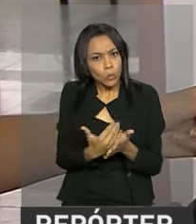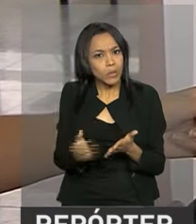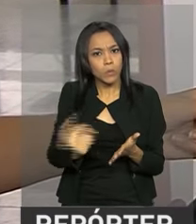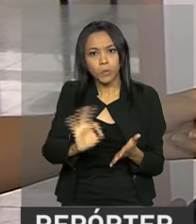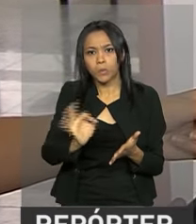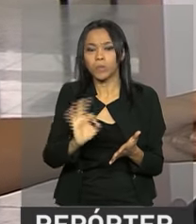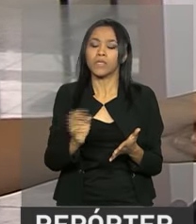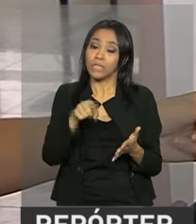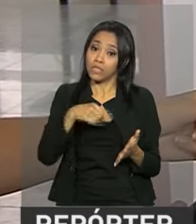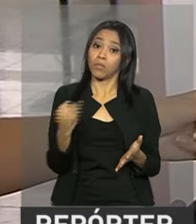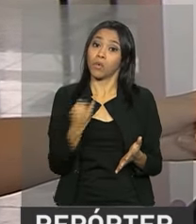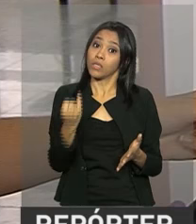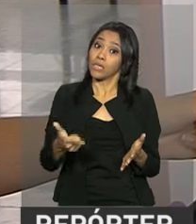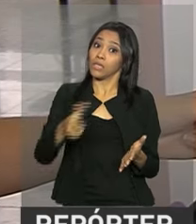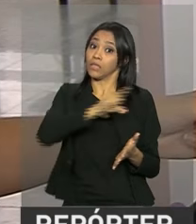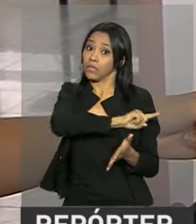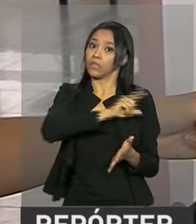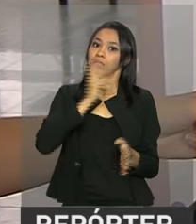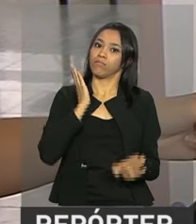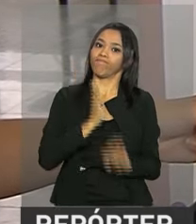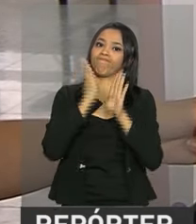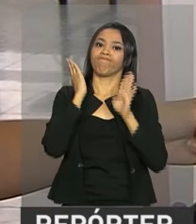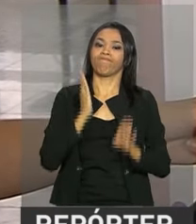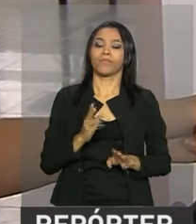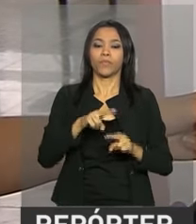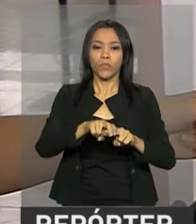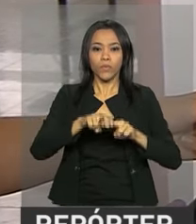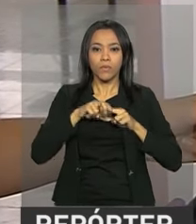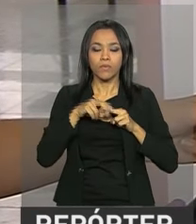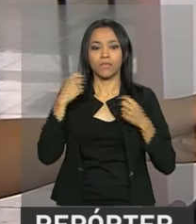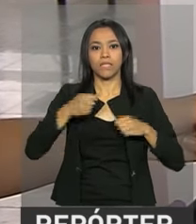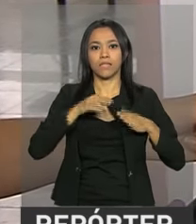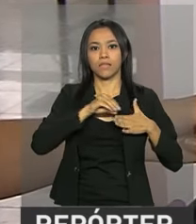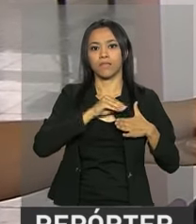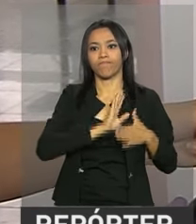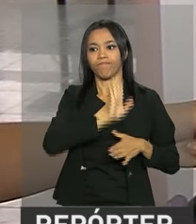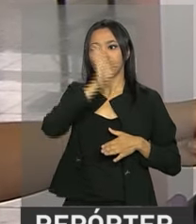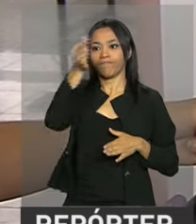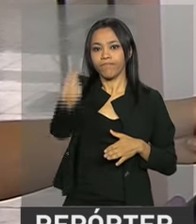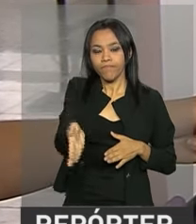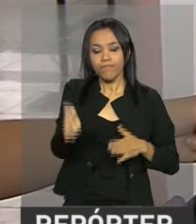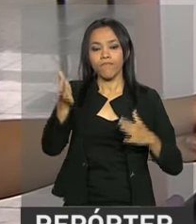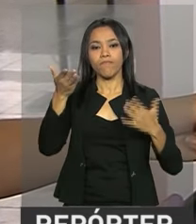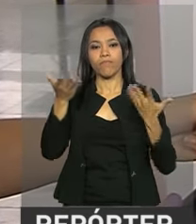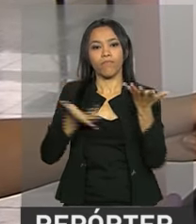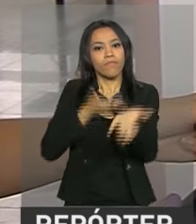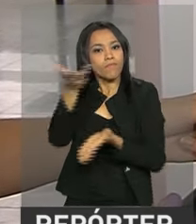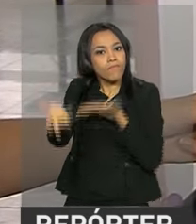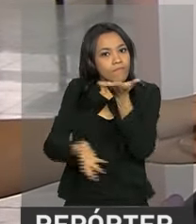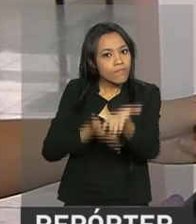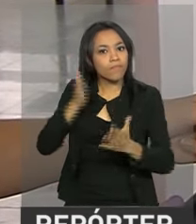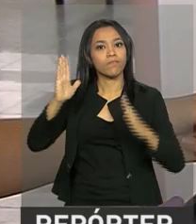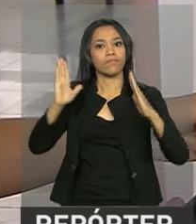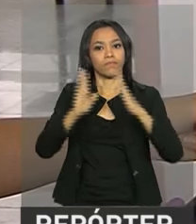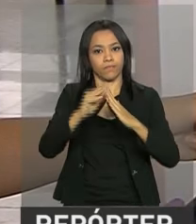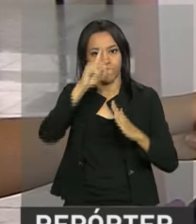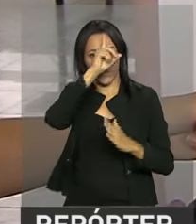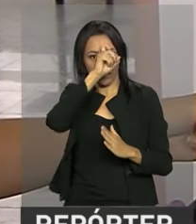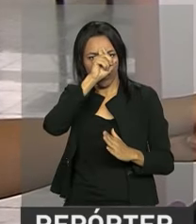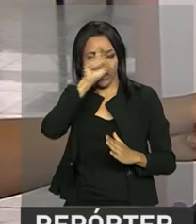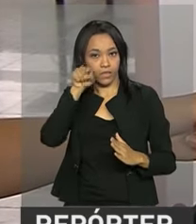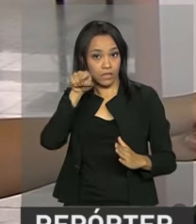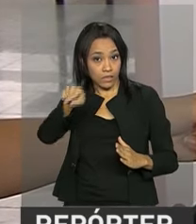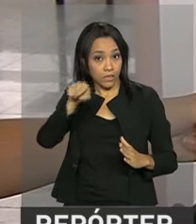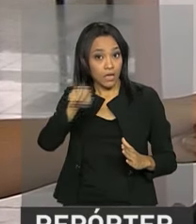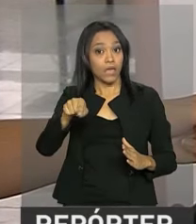importante. Para isso, então, é necessário que haja acesso, né? Maior acesso aos serviços de atenção primária, que a